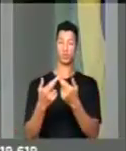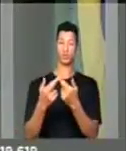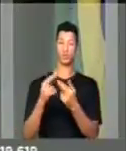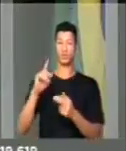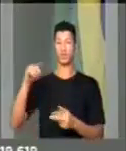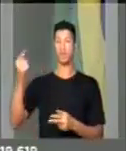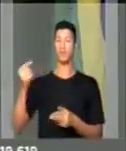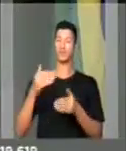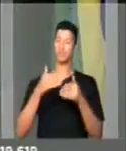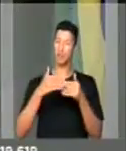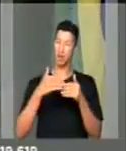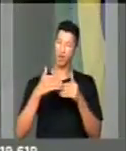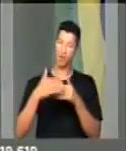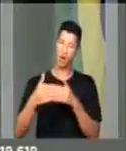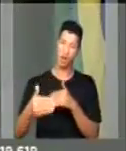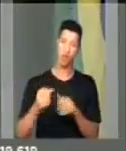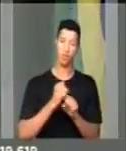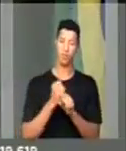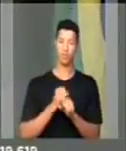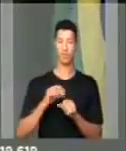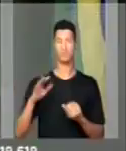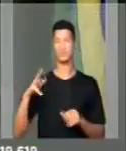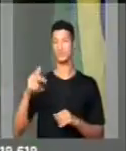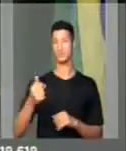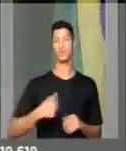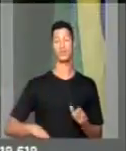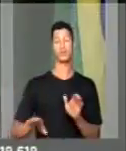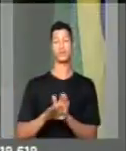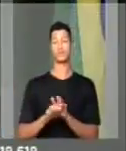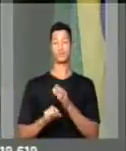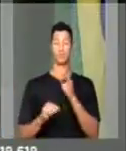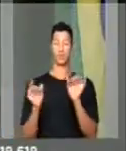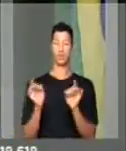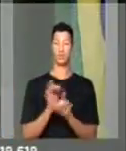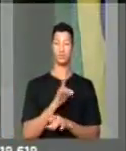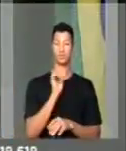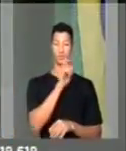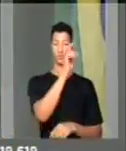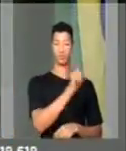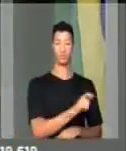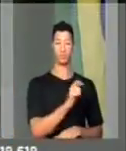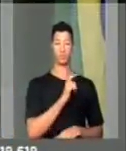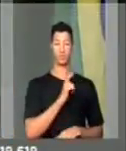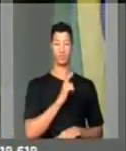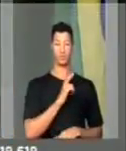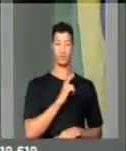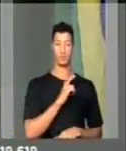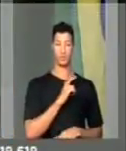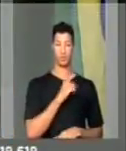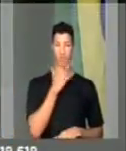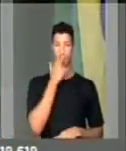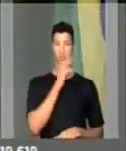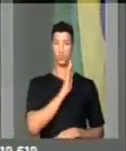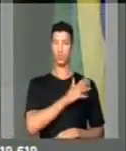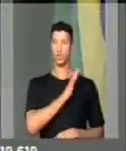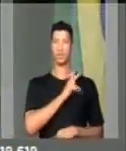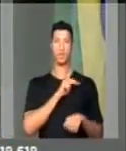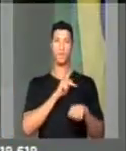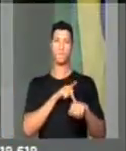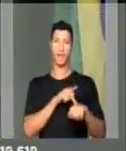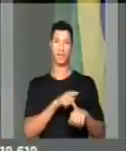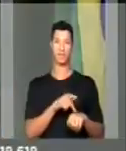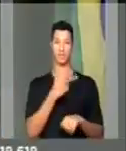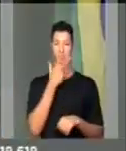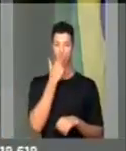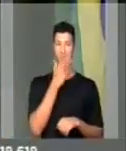e depois de passar o ano de 2015 todo, eu cheguei à conclusão que aquele homem tinha olho de vidro e coração de pedra.